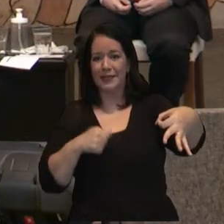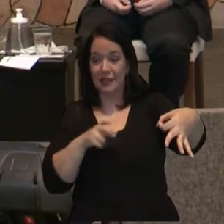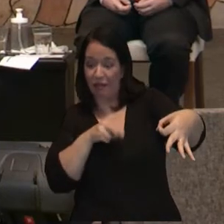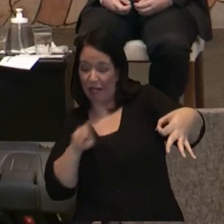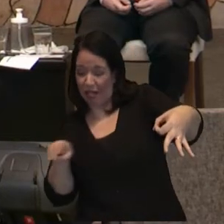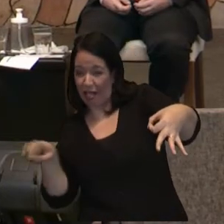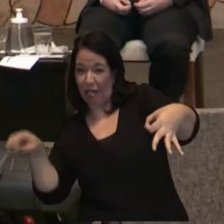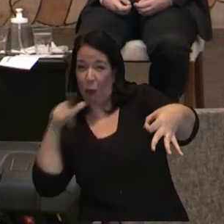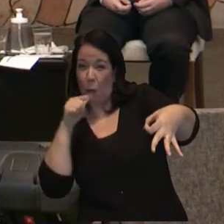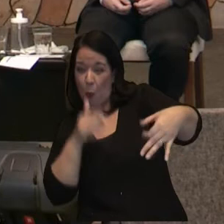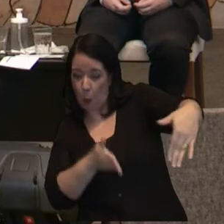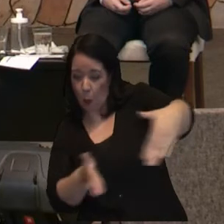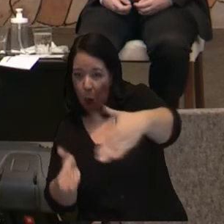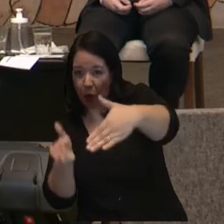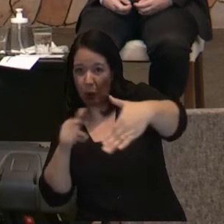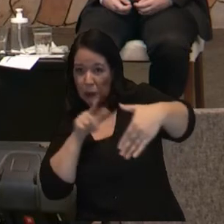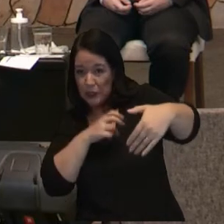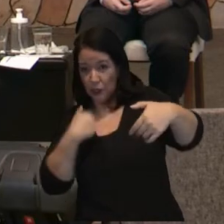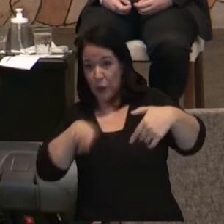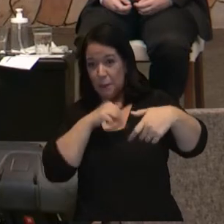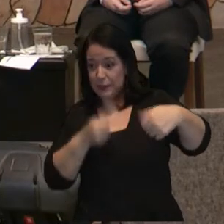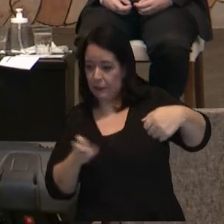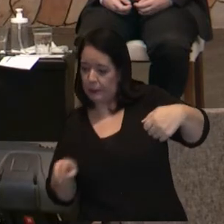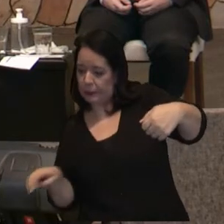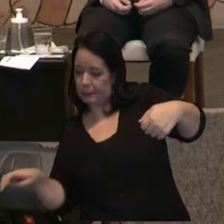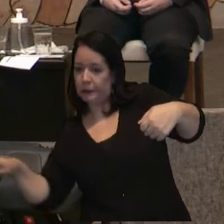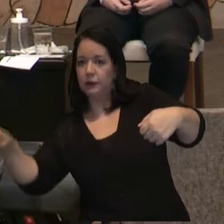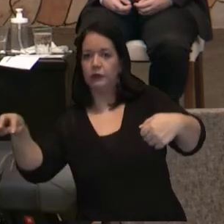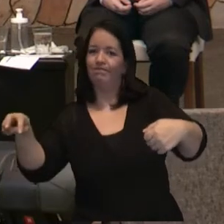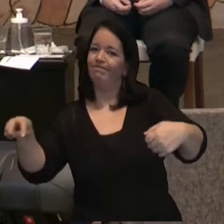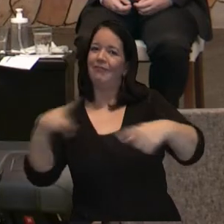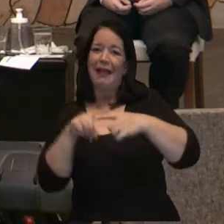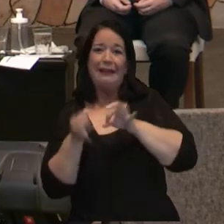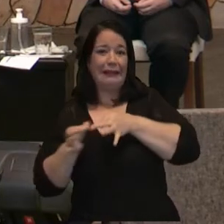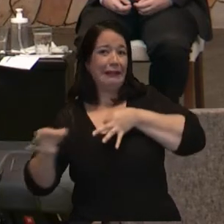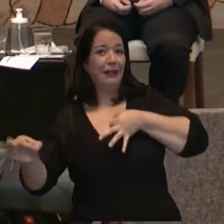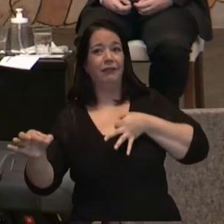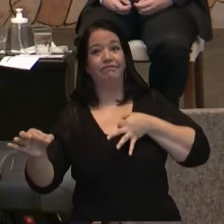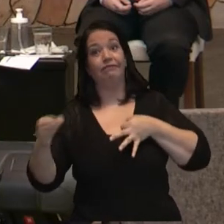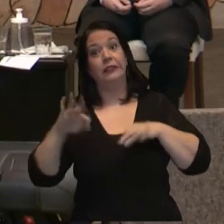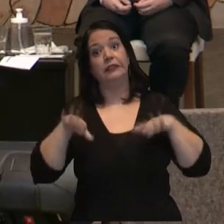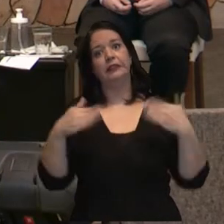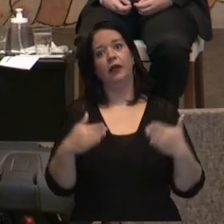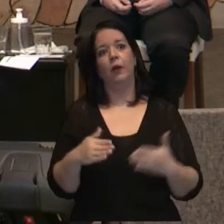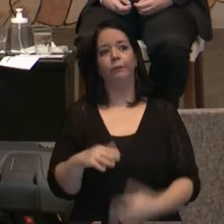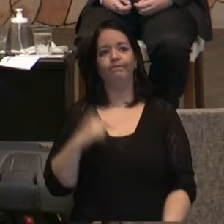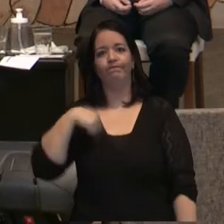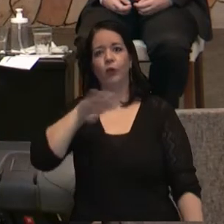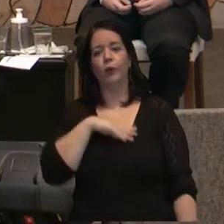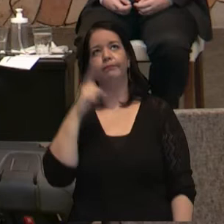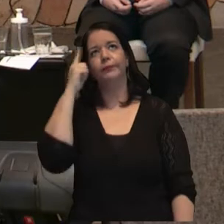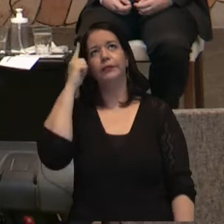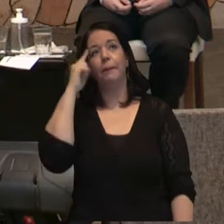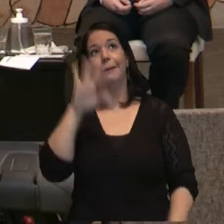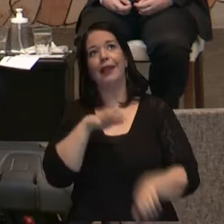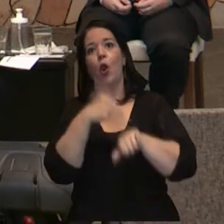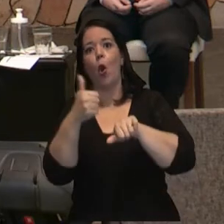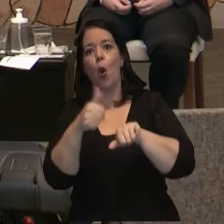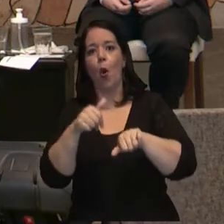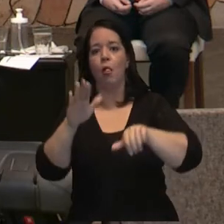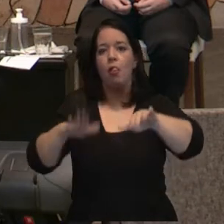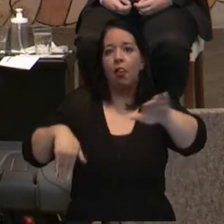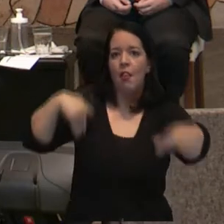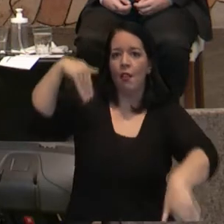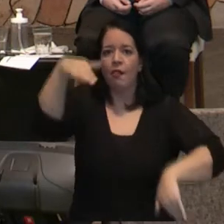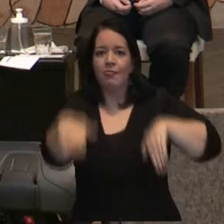visão, a nado. E começamos a nadar, e aquele canal que era pequeno, ele se tornou um